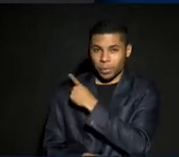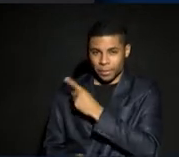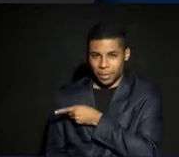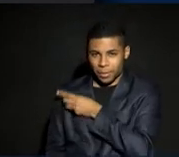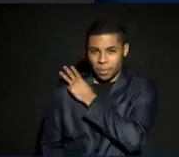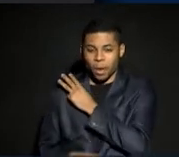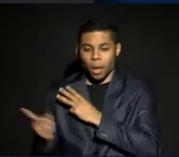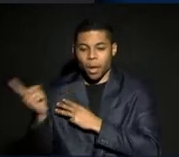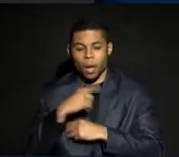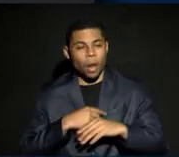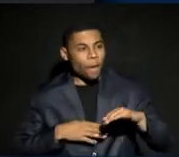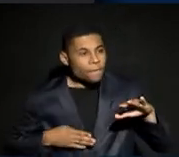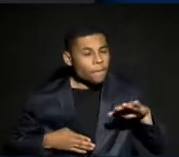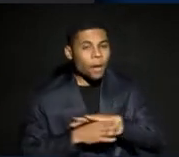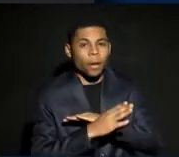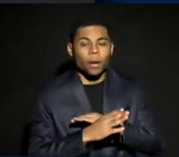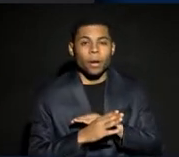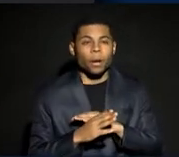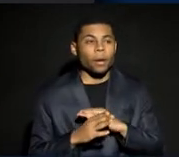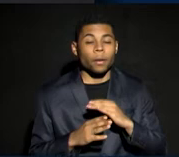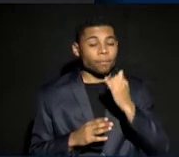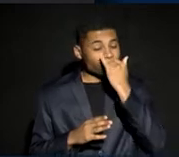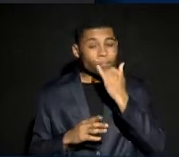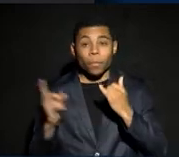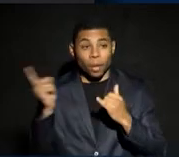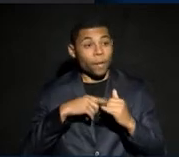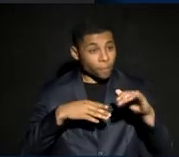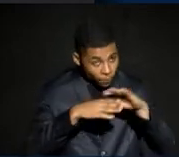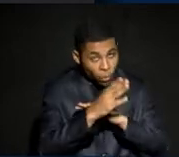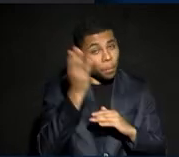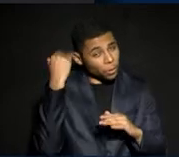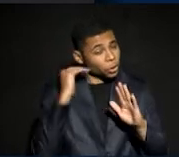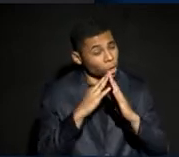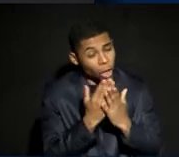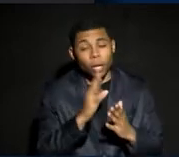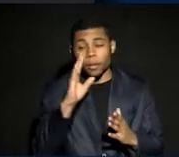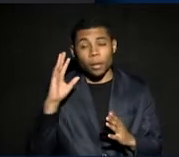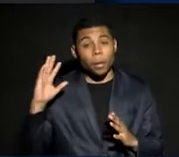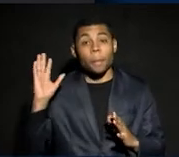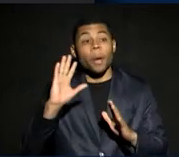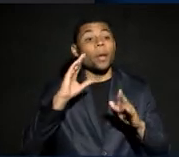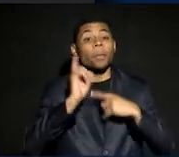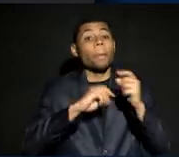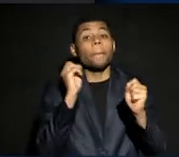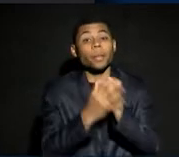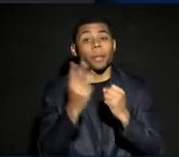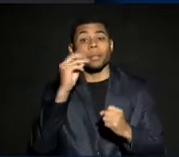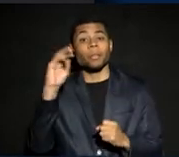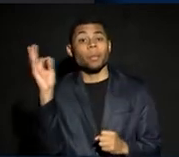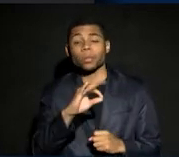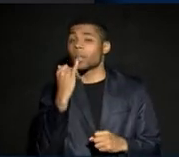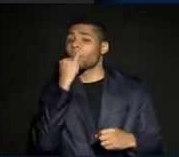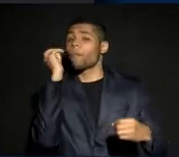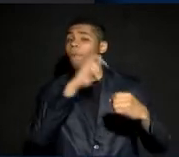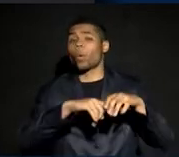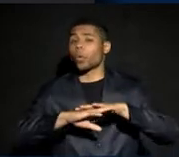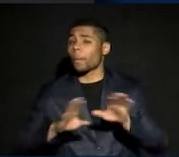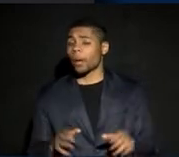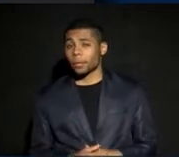evadiram pós-pandemia e não voltaram. Eu quero dar oportunidade para esse aluno